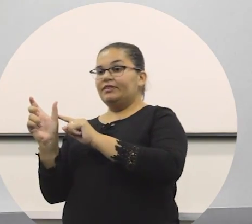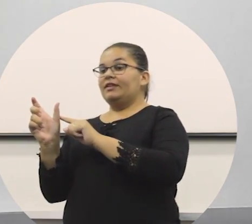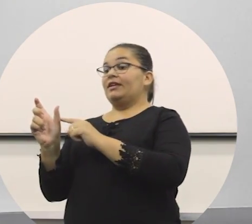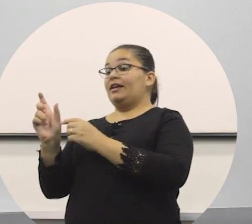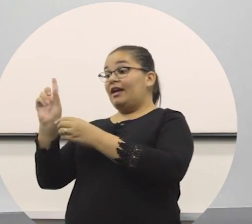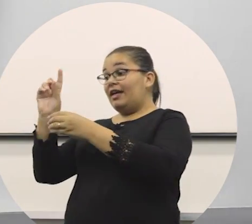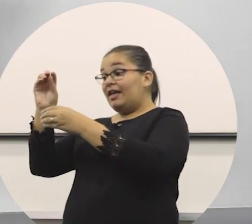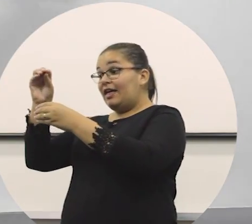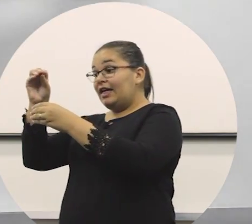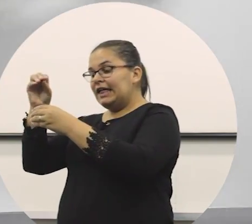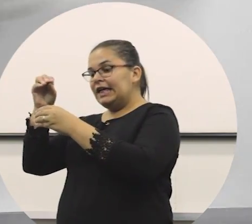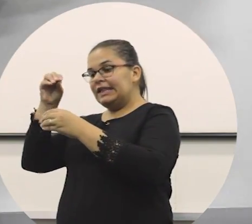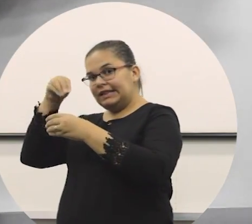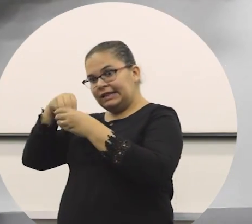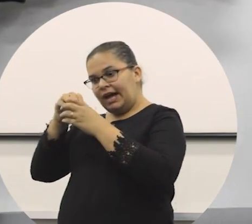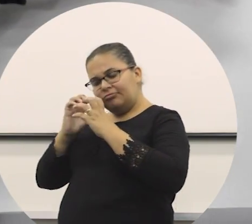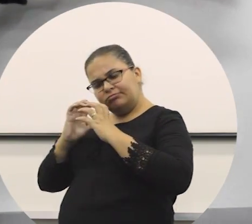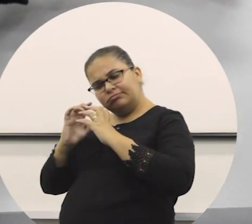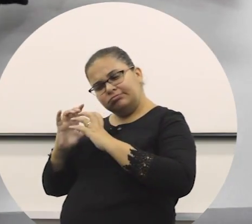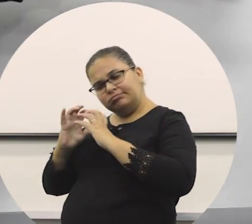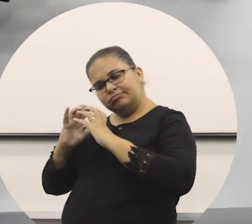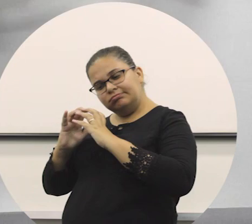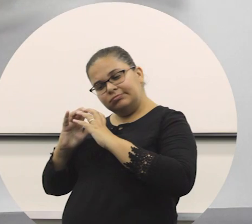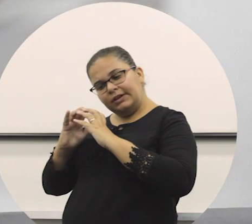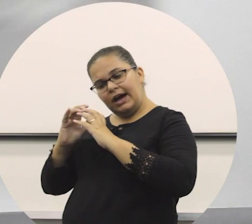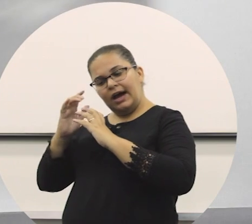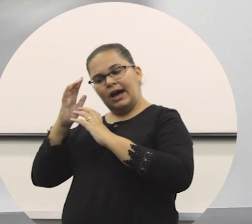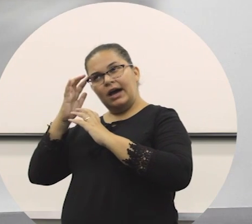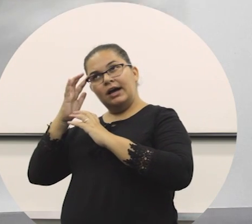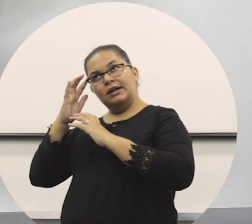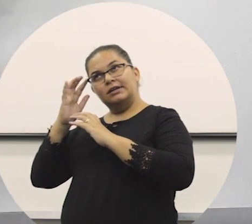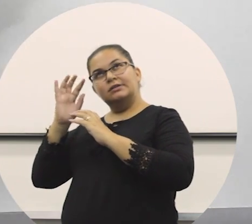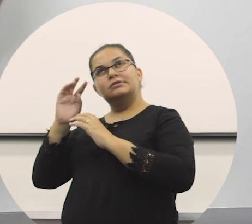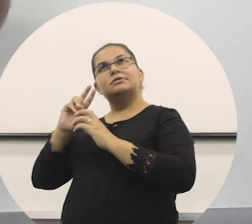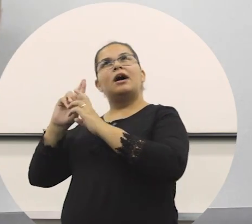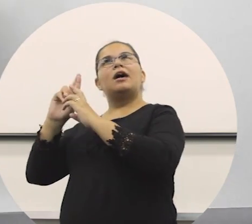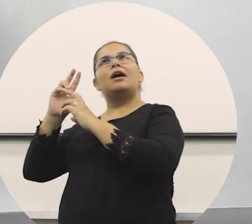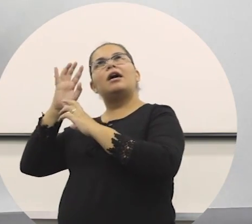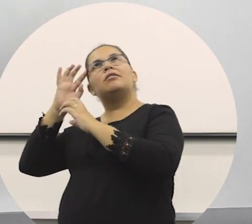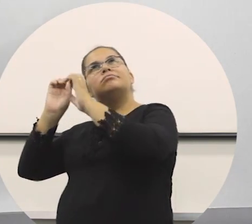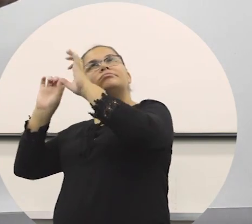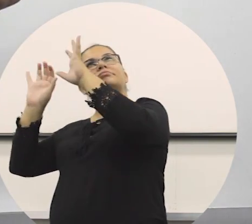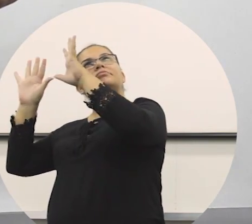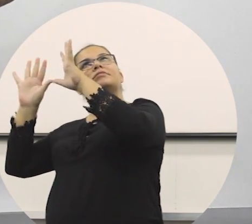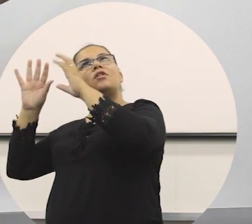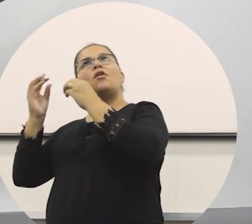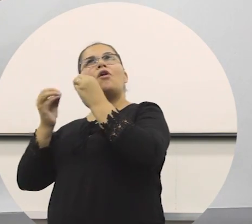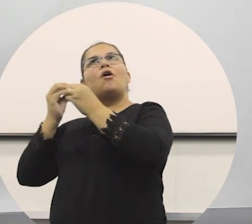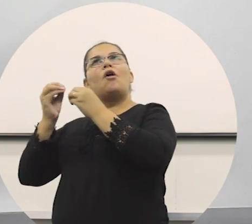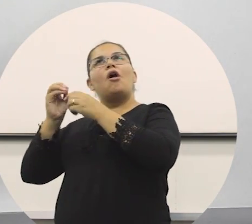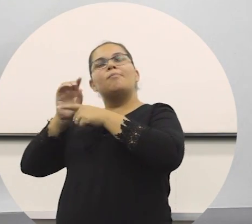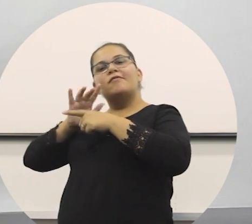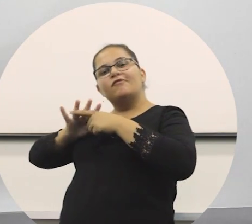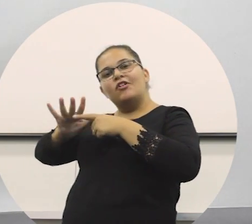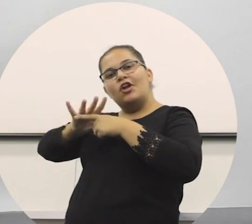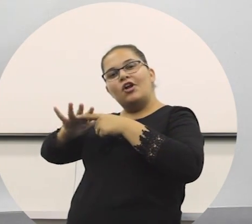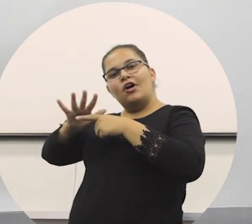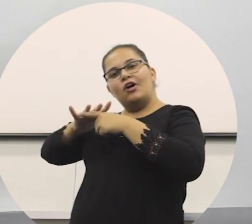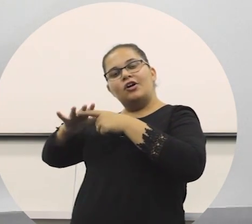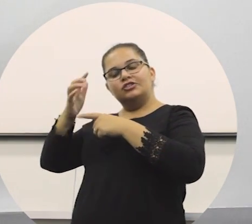dentro desse processador, ele faz uma representação, uma relação com a consciência fonológica que ele tem.